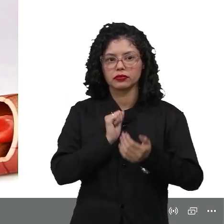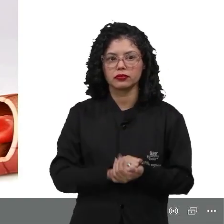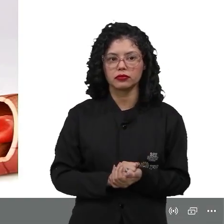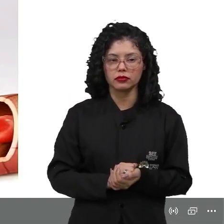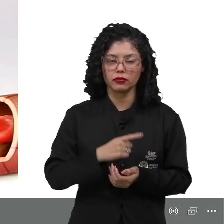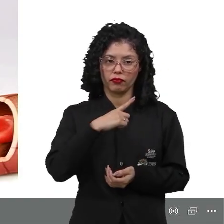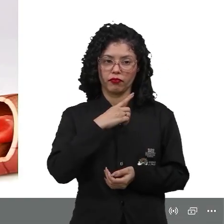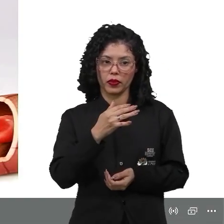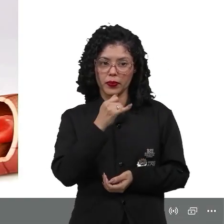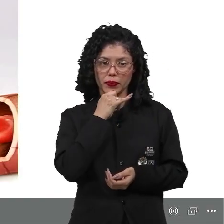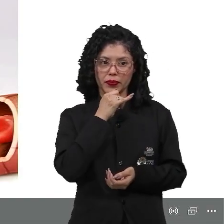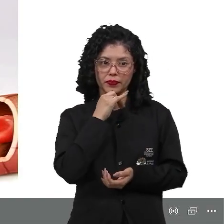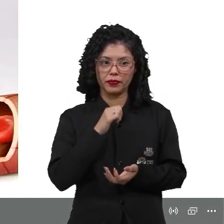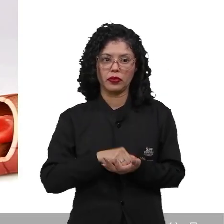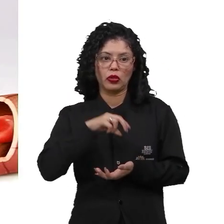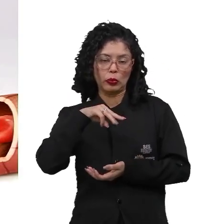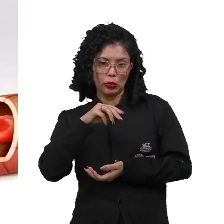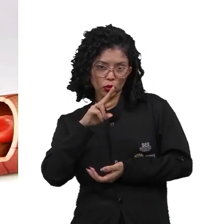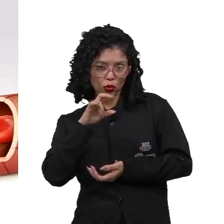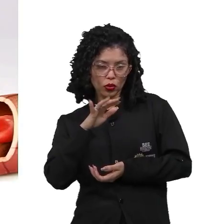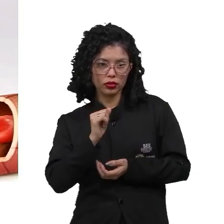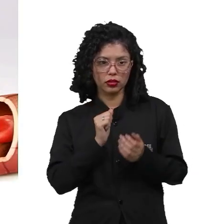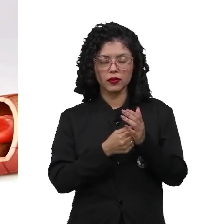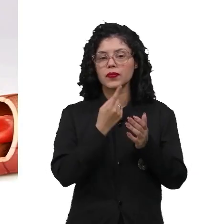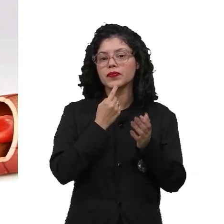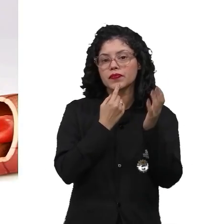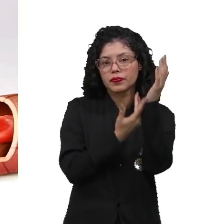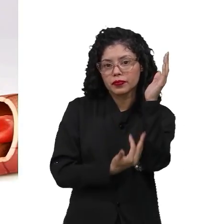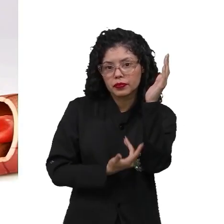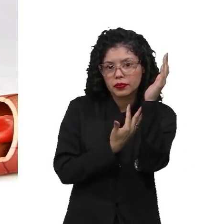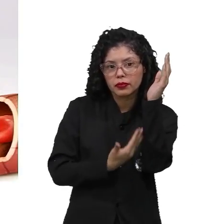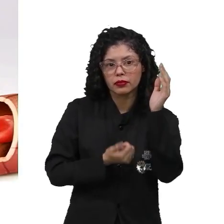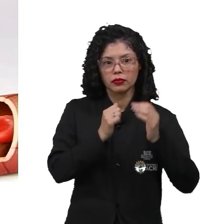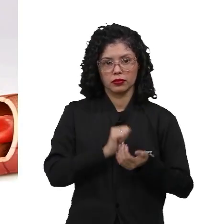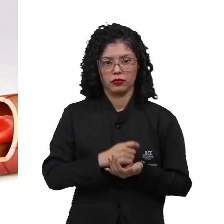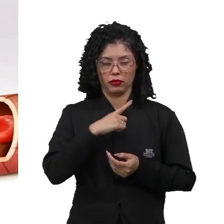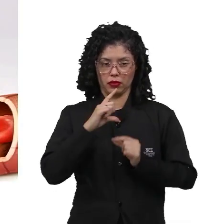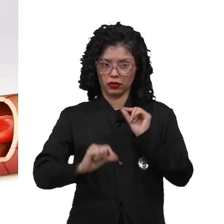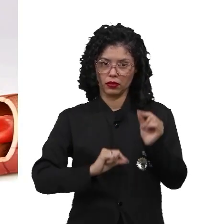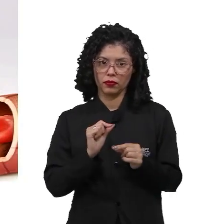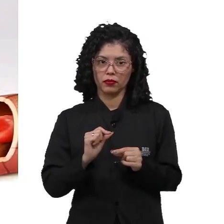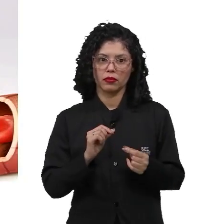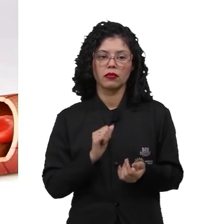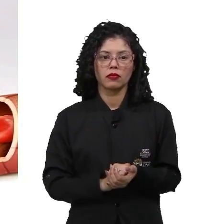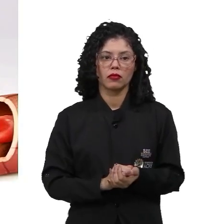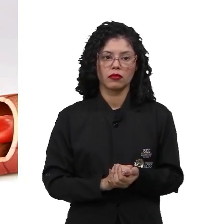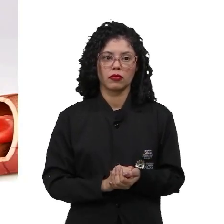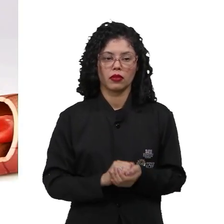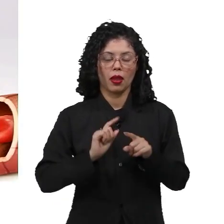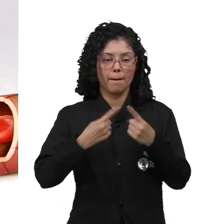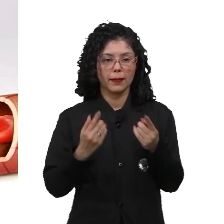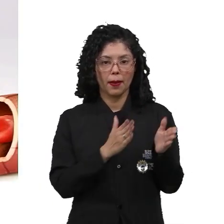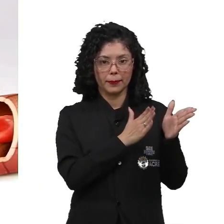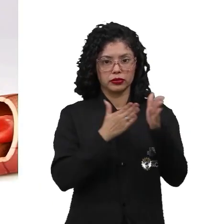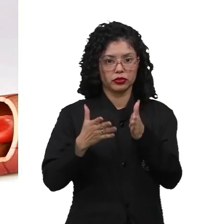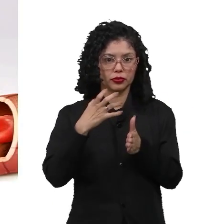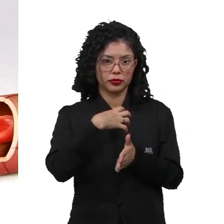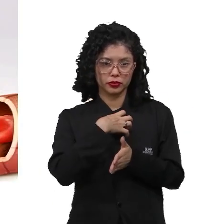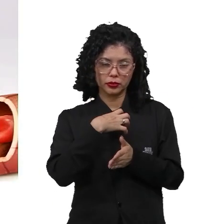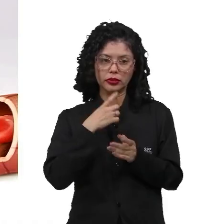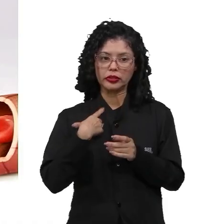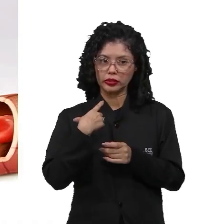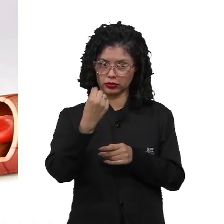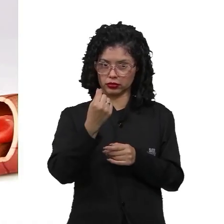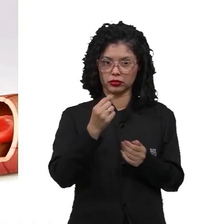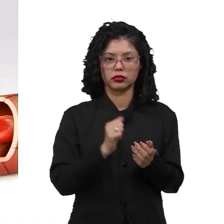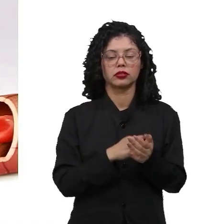exemplo, aqui o monócito, quando ele está aqui na corrente sanguínea, né, a gente denomina ele como monócito, mas a partir do momento que ele sai